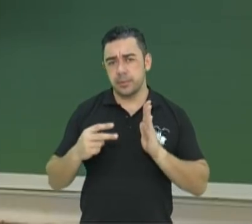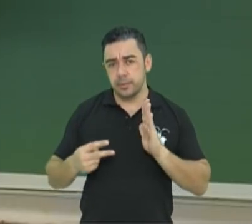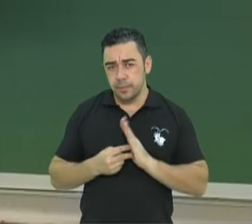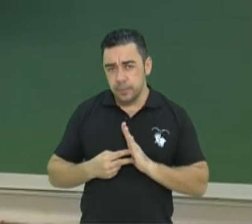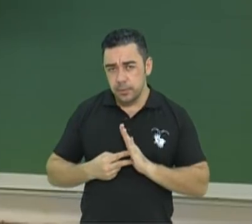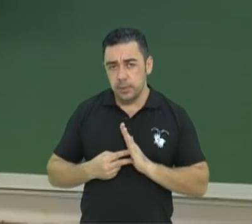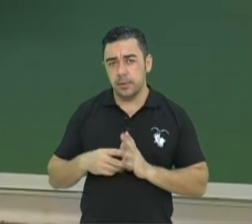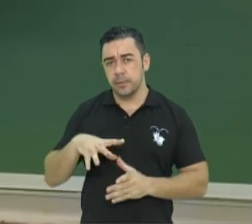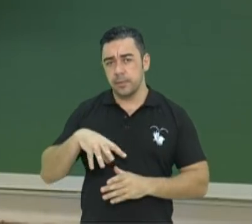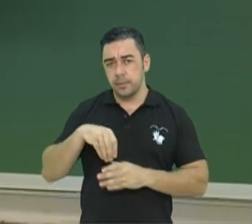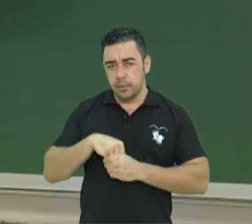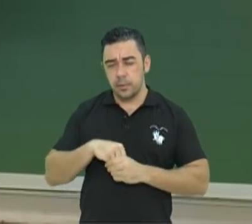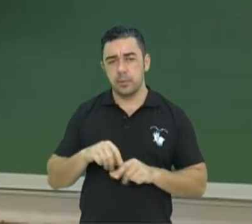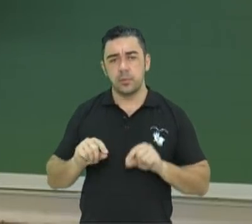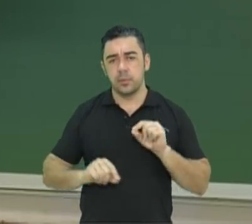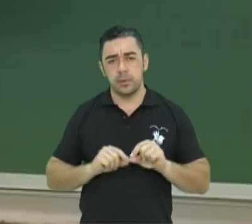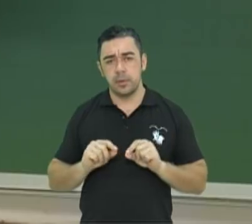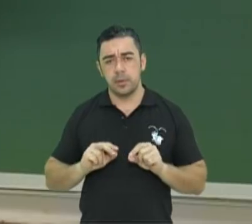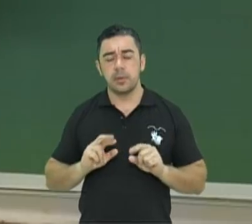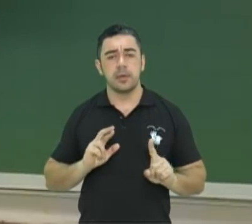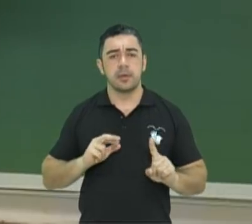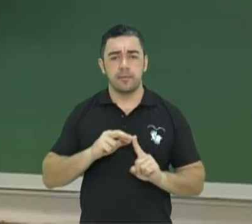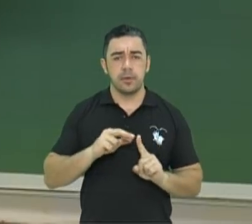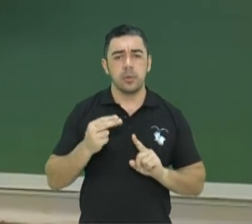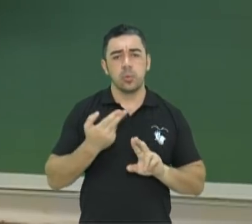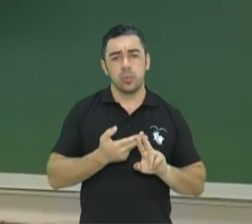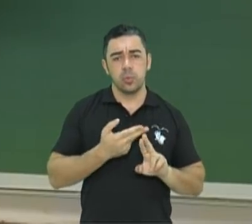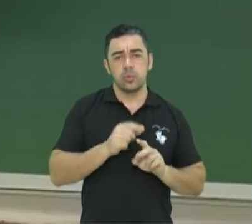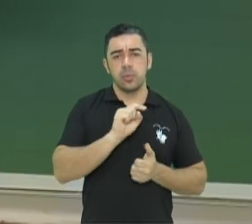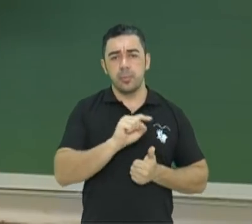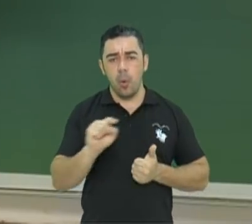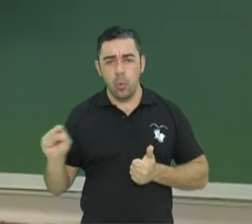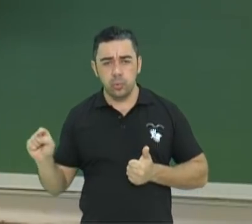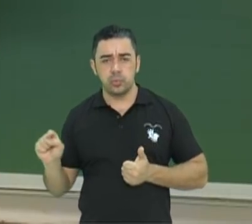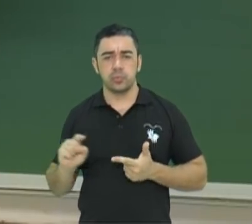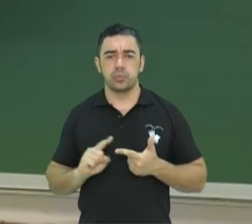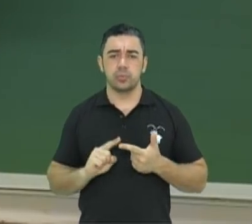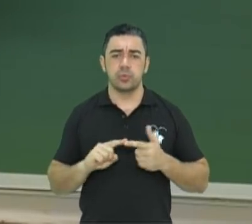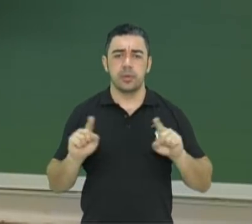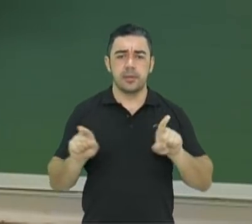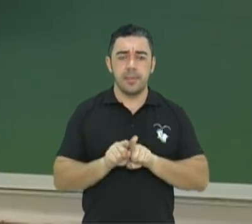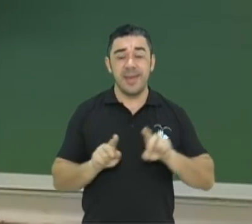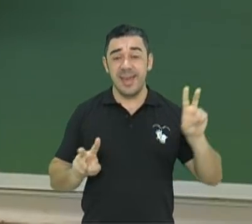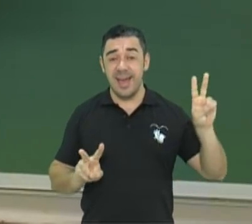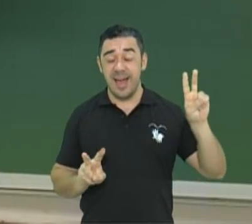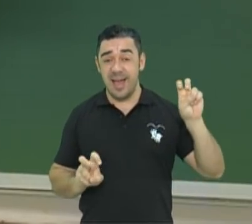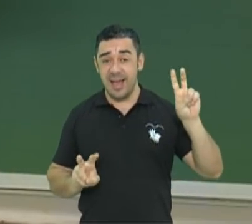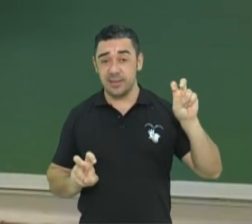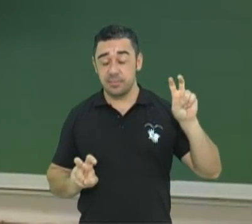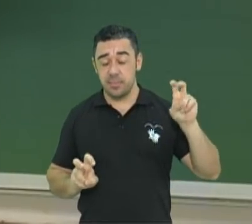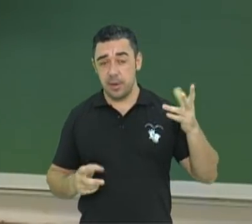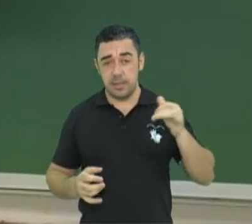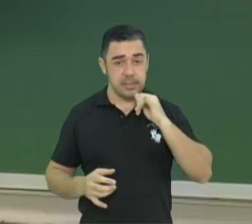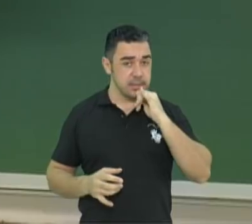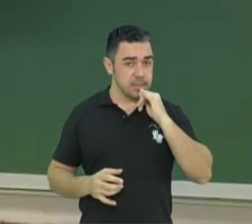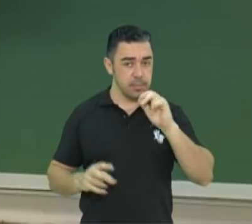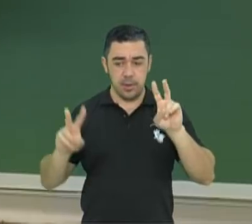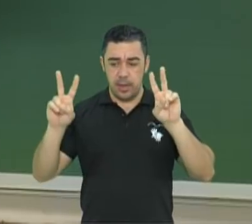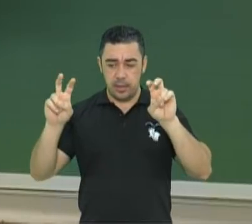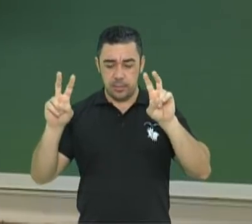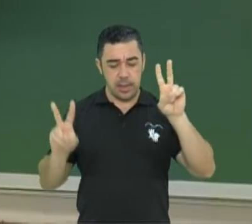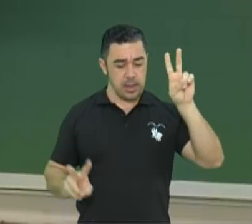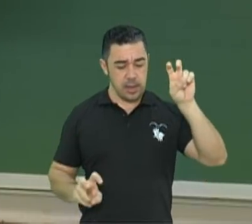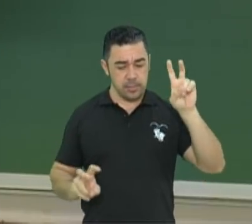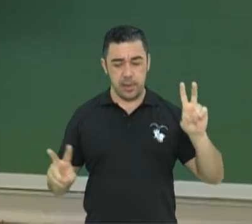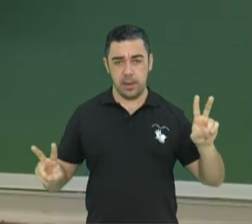de sentido, né? Referente ao uso da pontuação. e das aspas, né? Por exemplo, outras notações